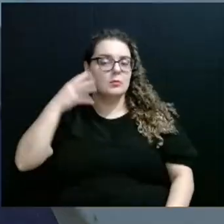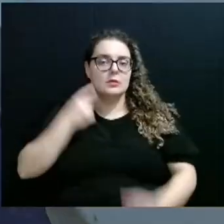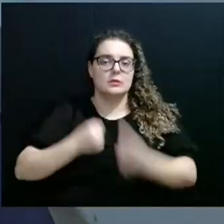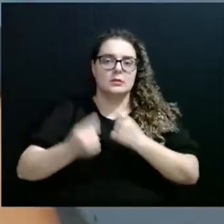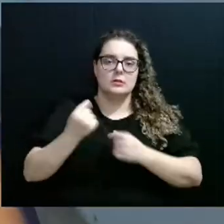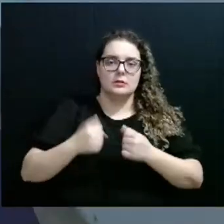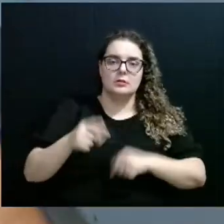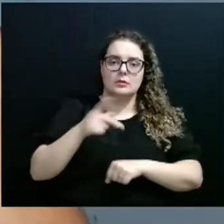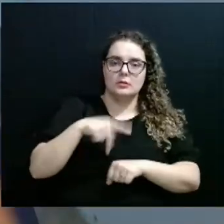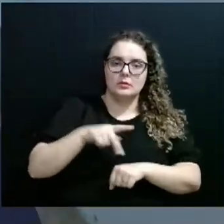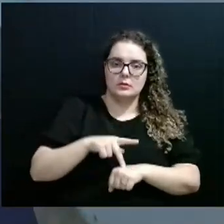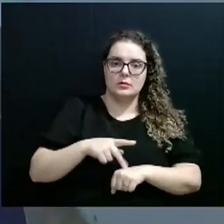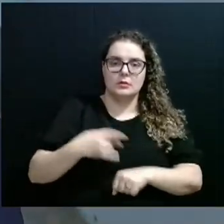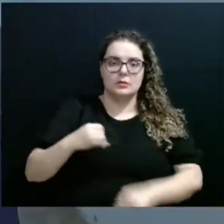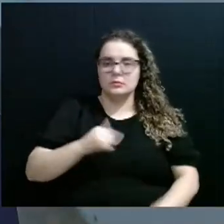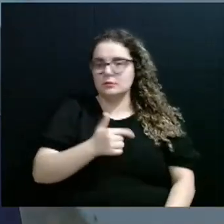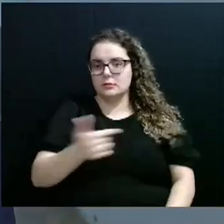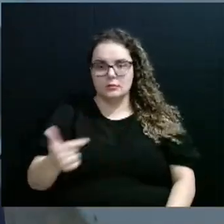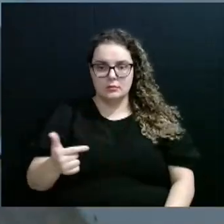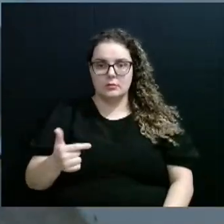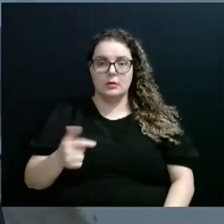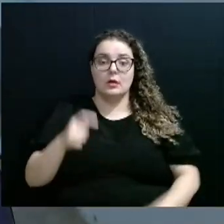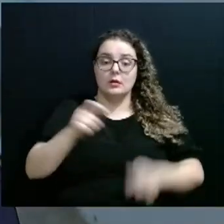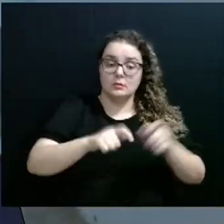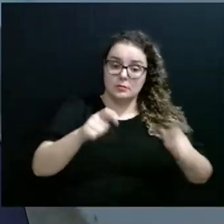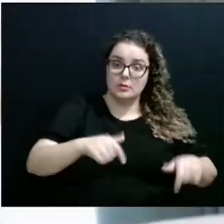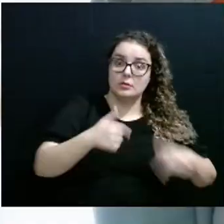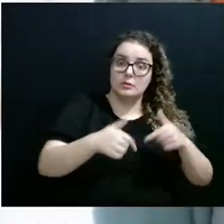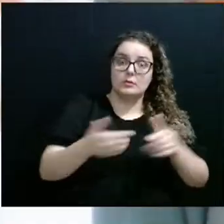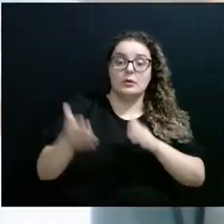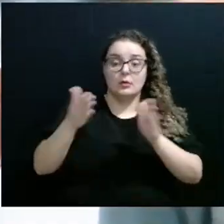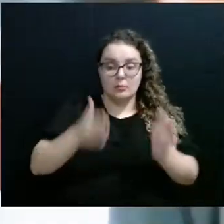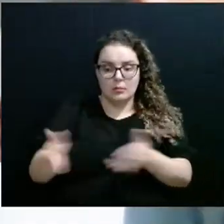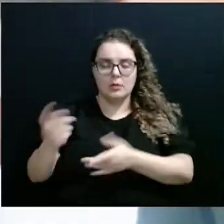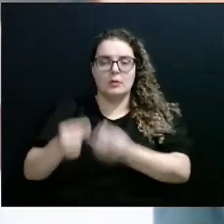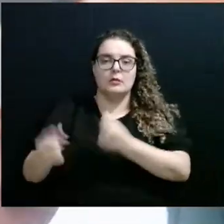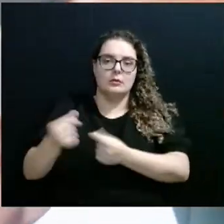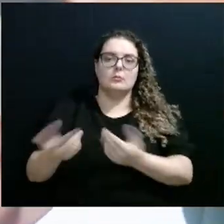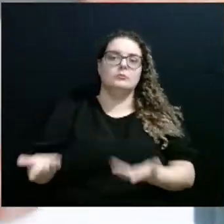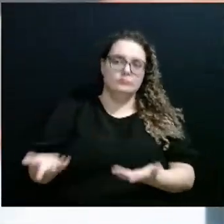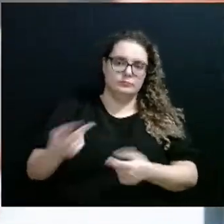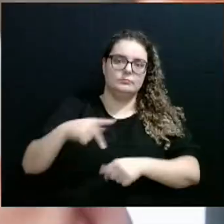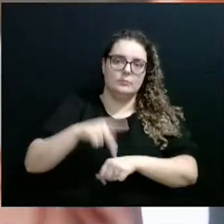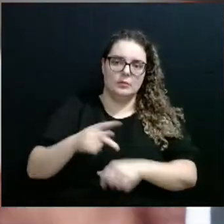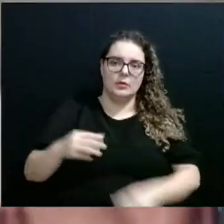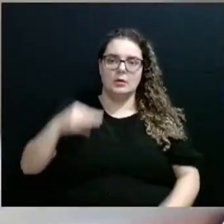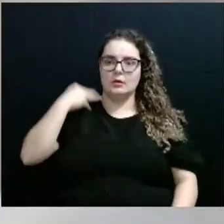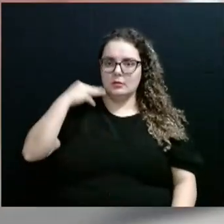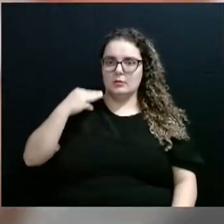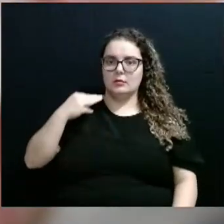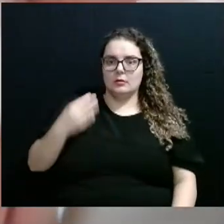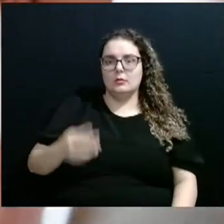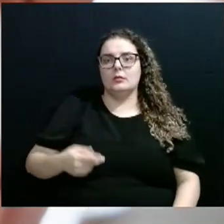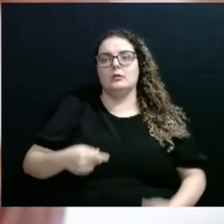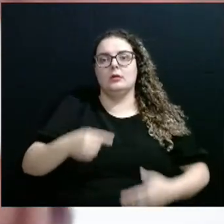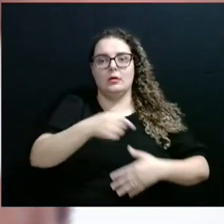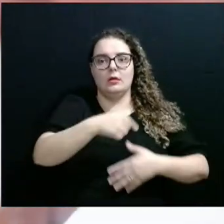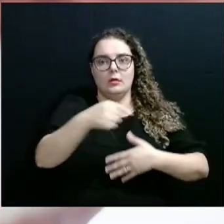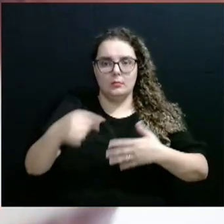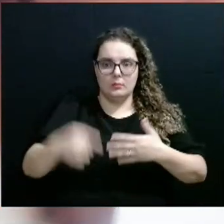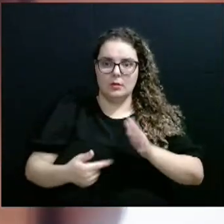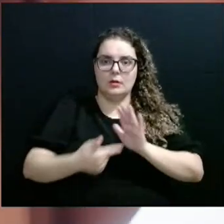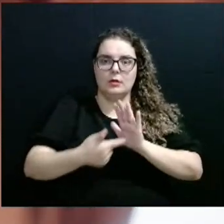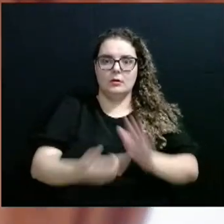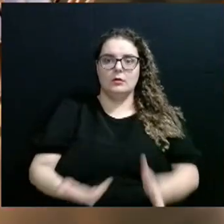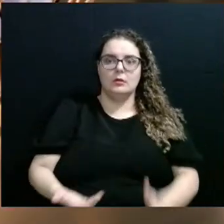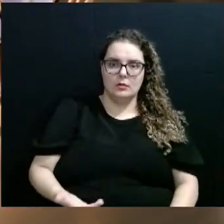sem pensar quem trabalha para produzir a economia do país. Mariana aponta várias medidas que devem ser realizadas para